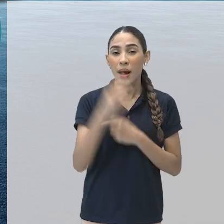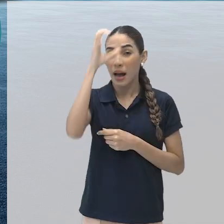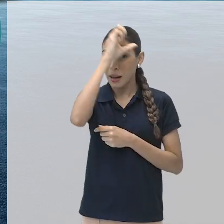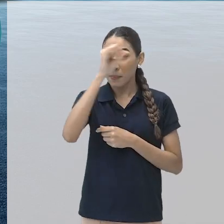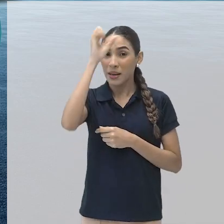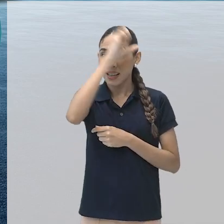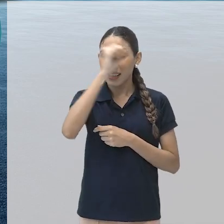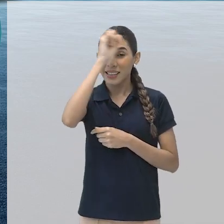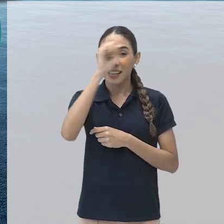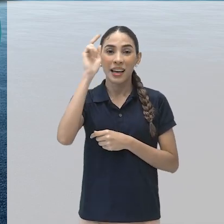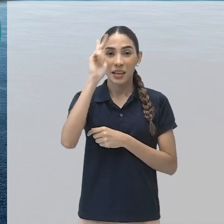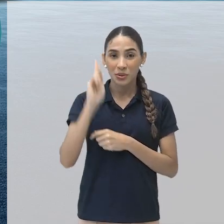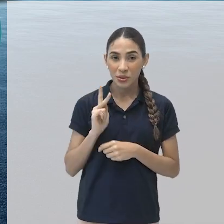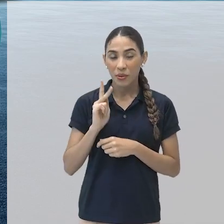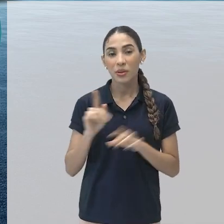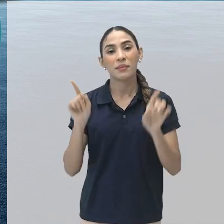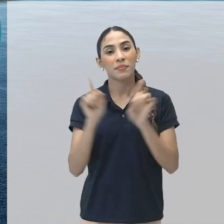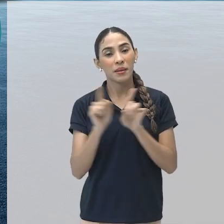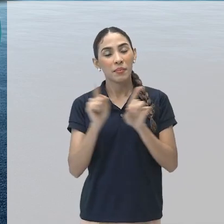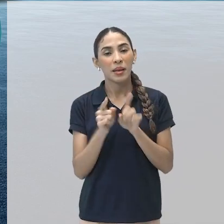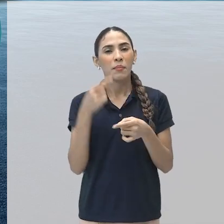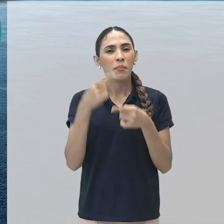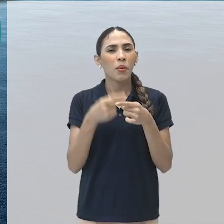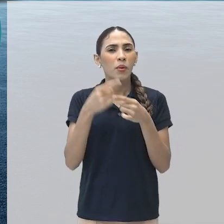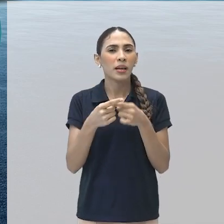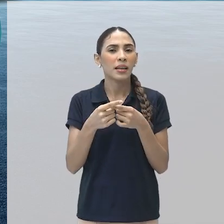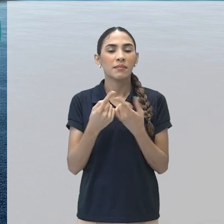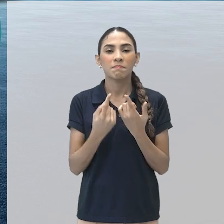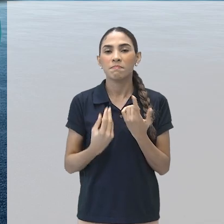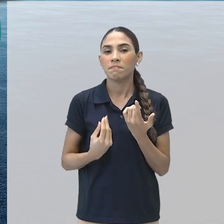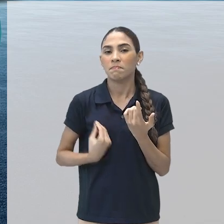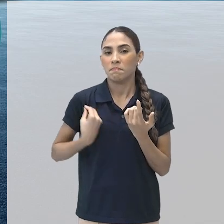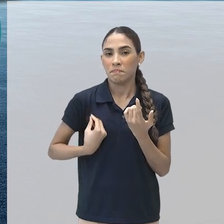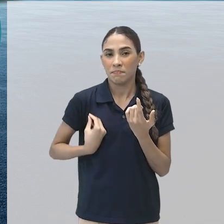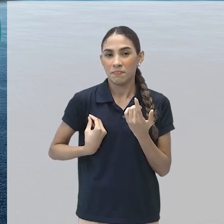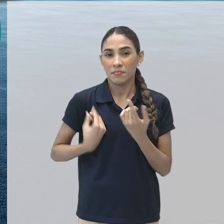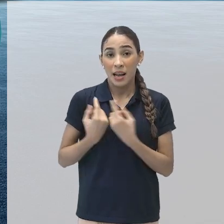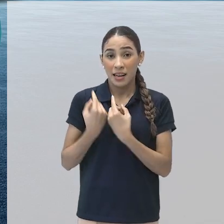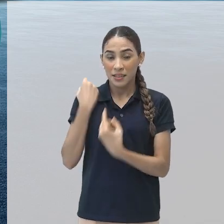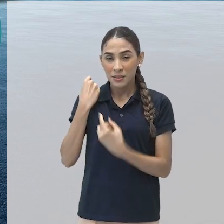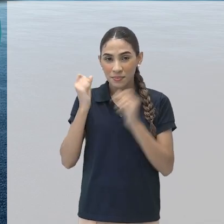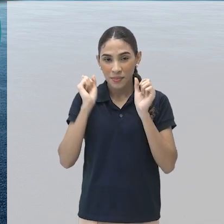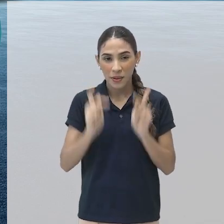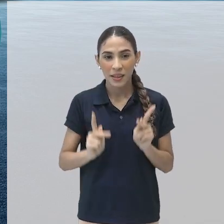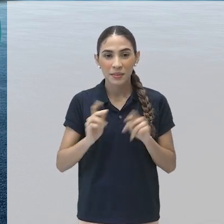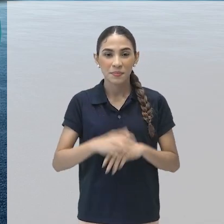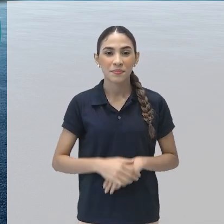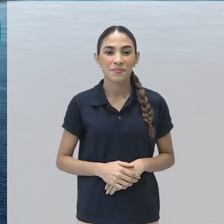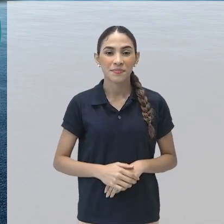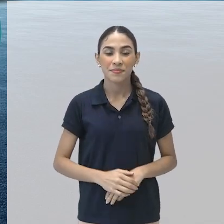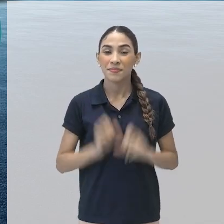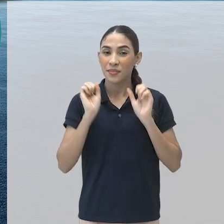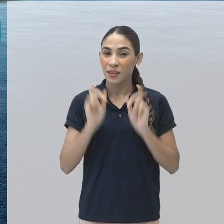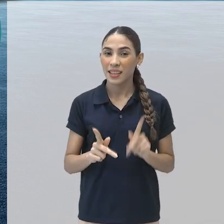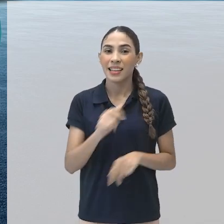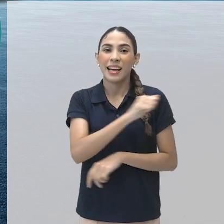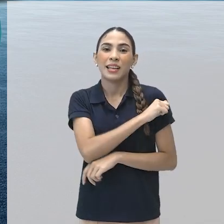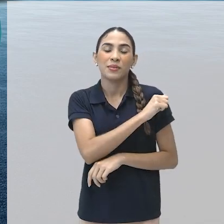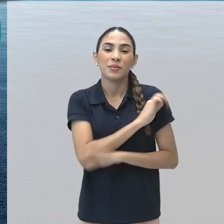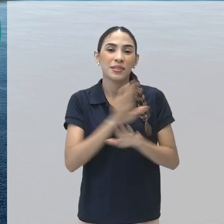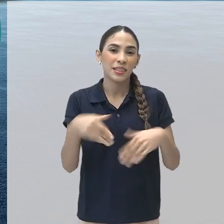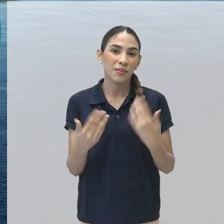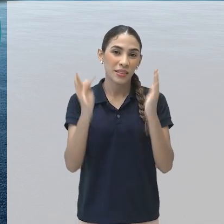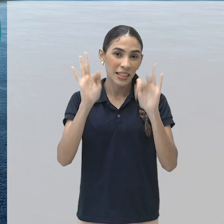aprender um pouco da sua história e por que ela passou a existir naquela época, certo? Muito bem, alunos, nós